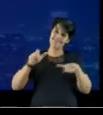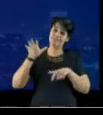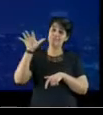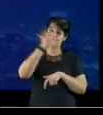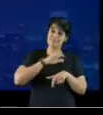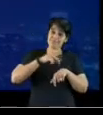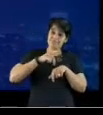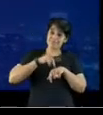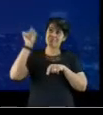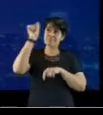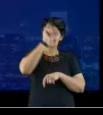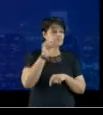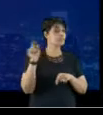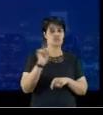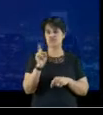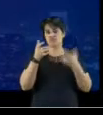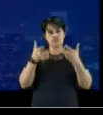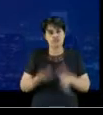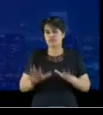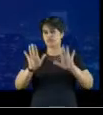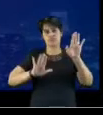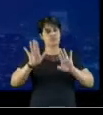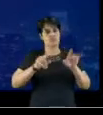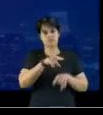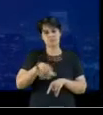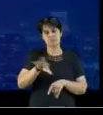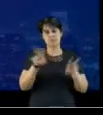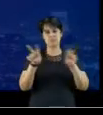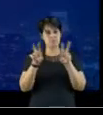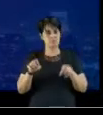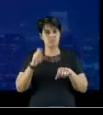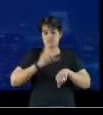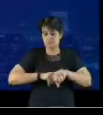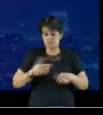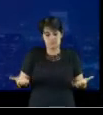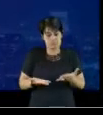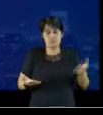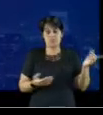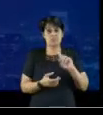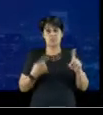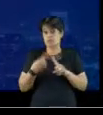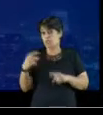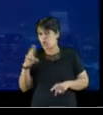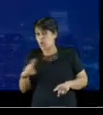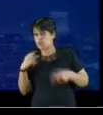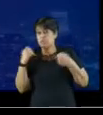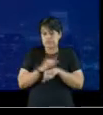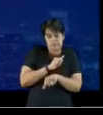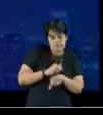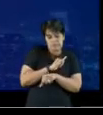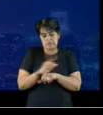não pretende licitar essa parte do espectro de imediato, uma vez que seu uso requer estratégias